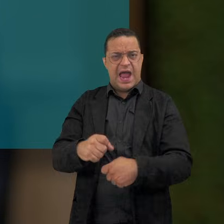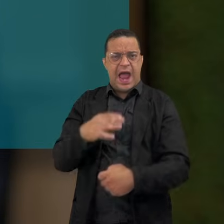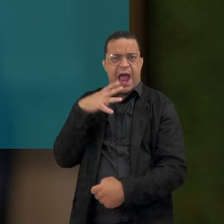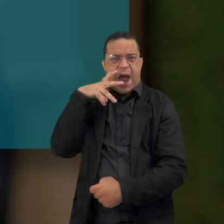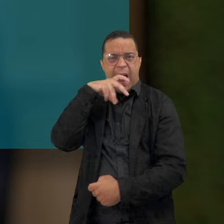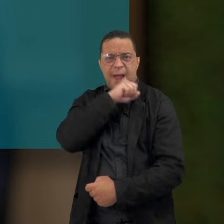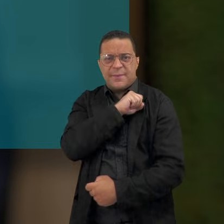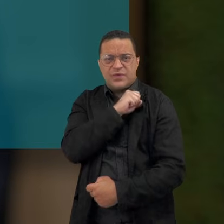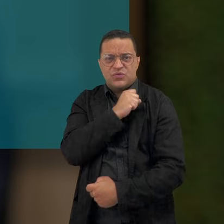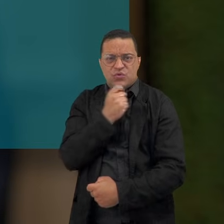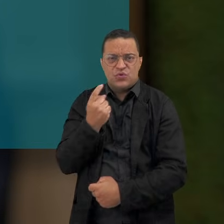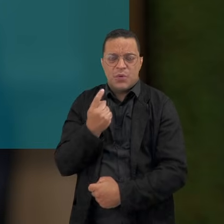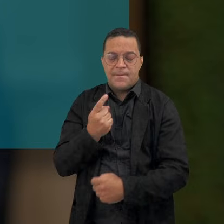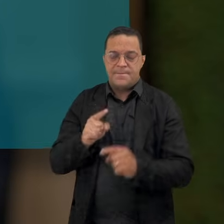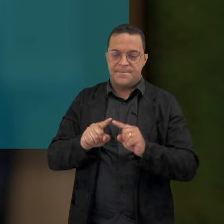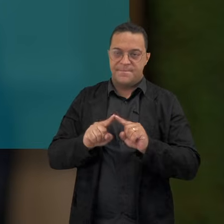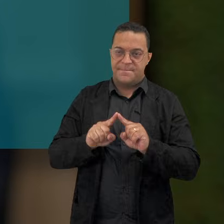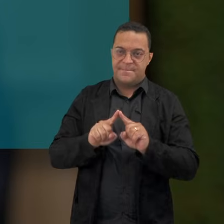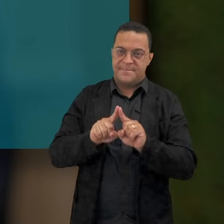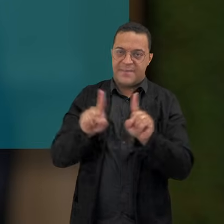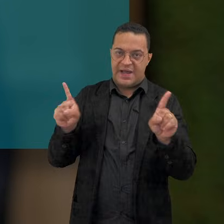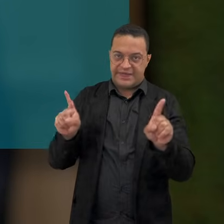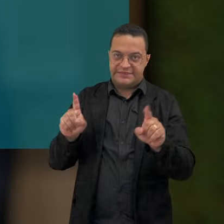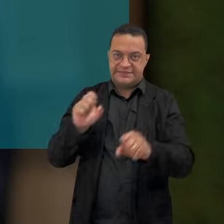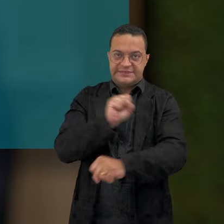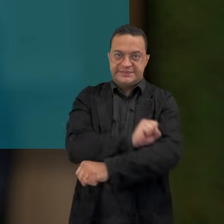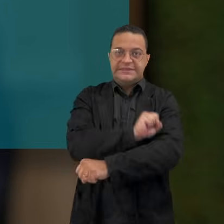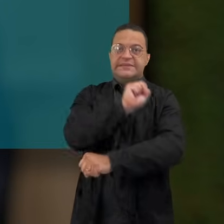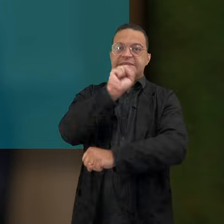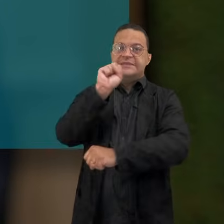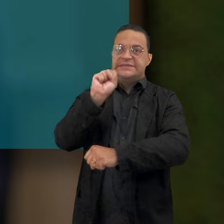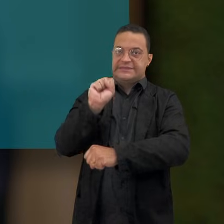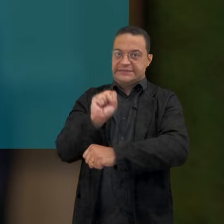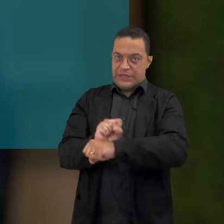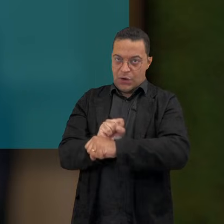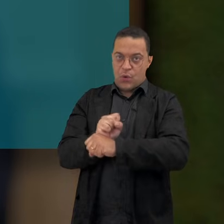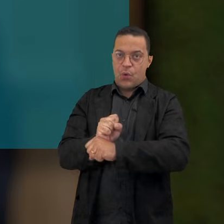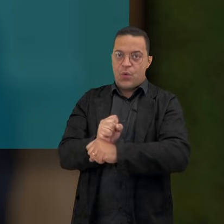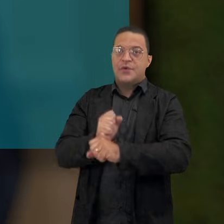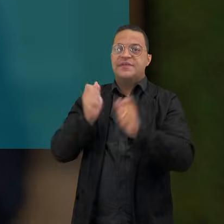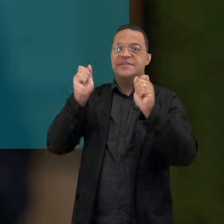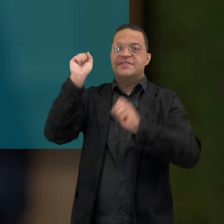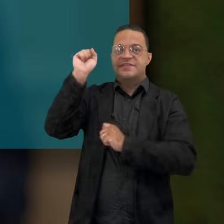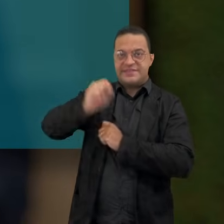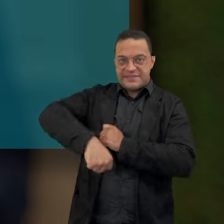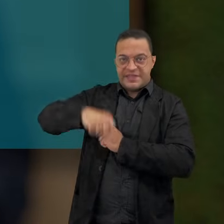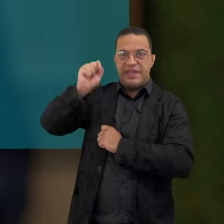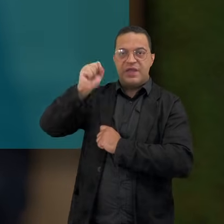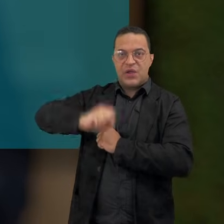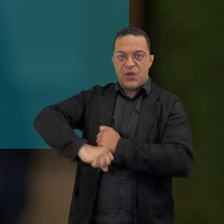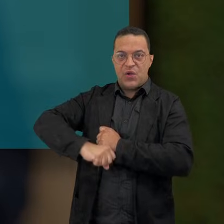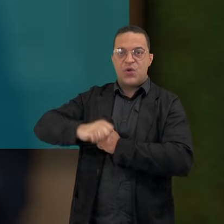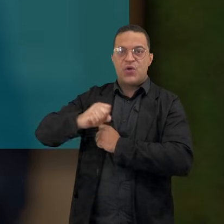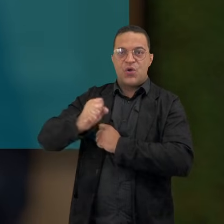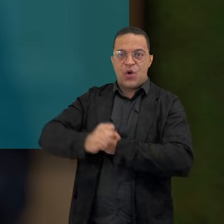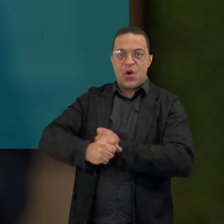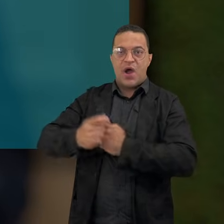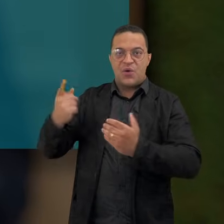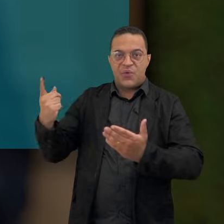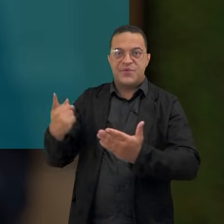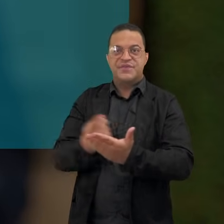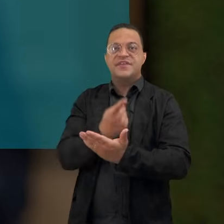vez? Mas Sião esteve de parto e já deu à luz